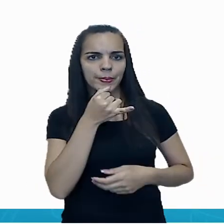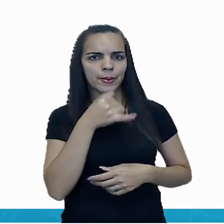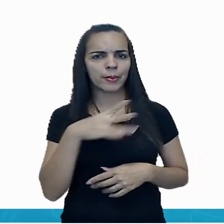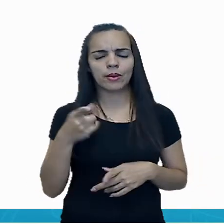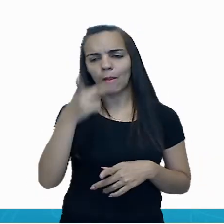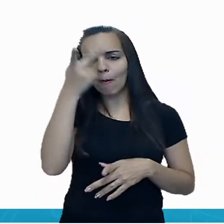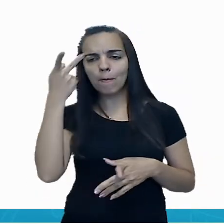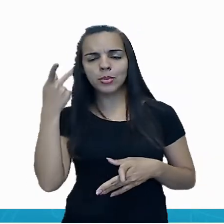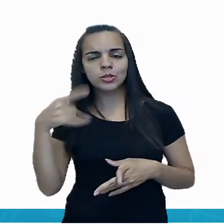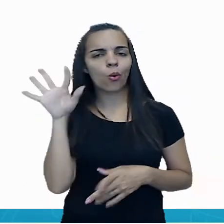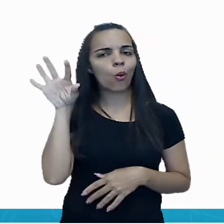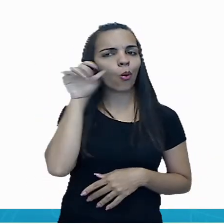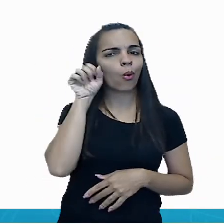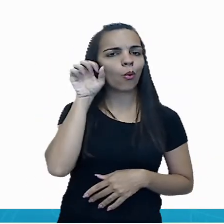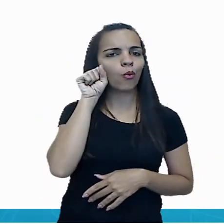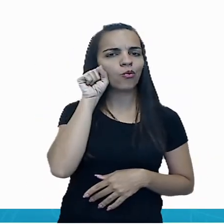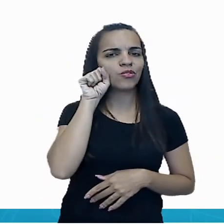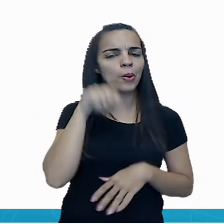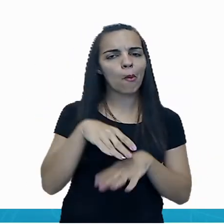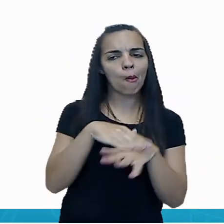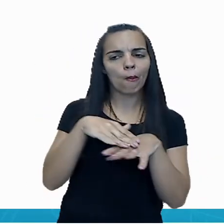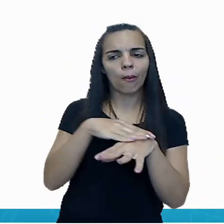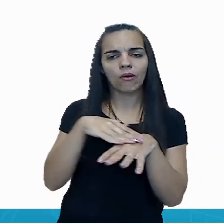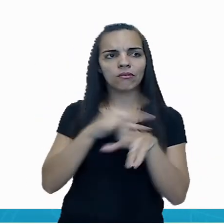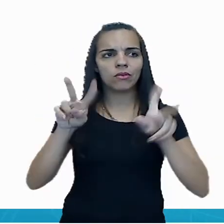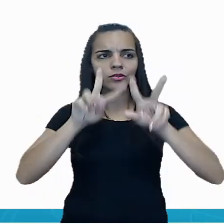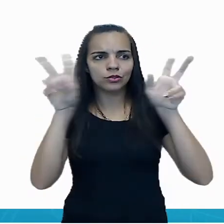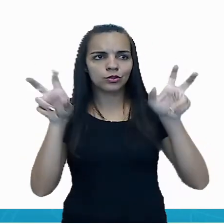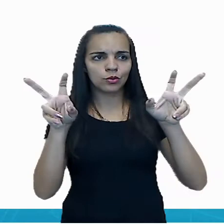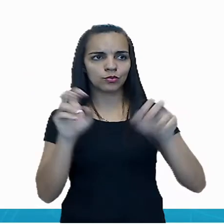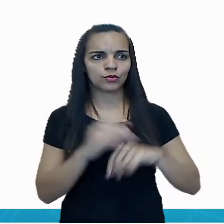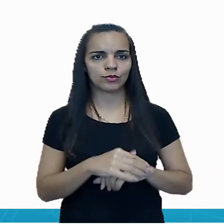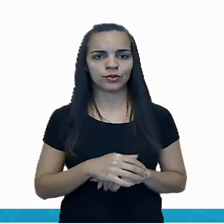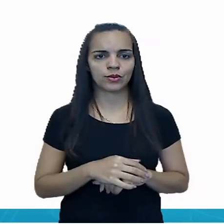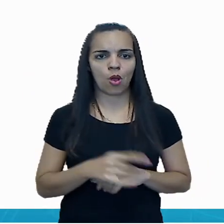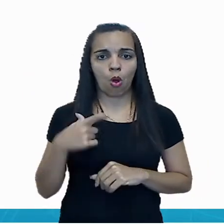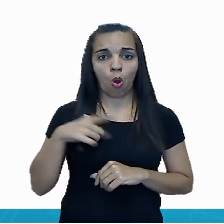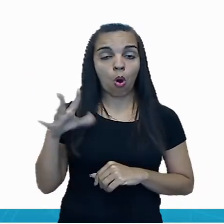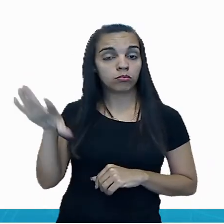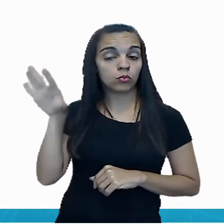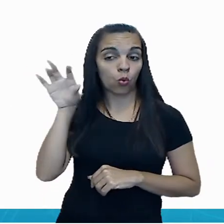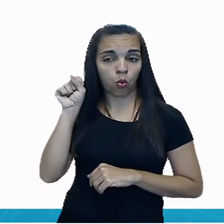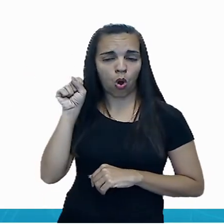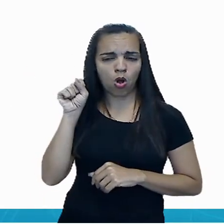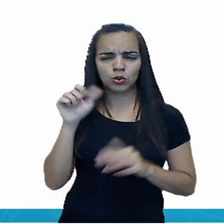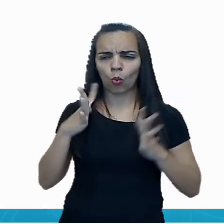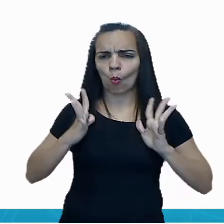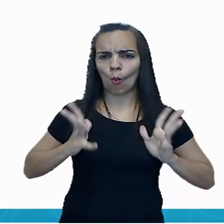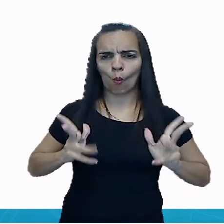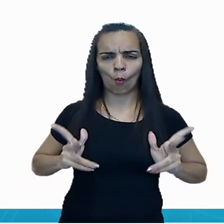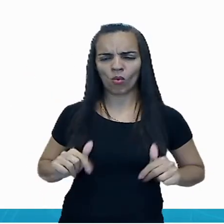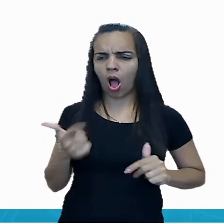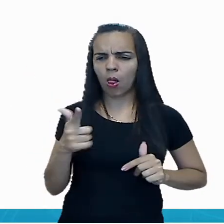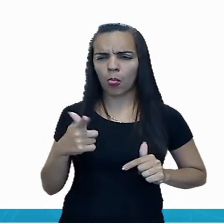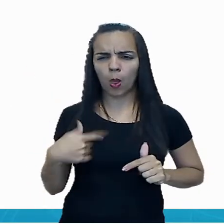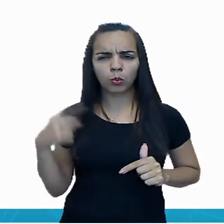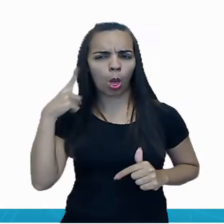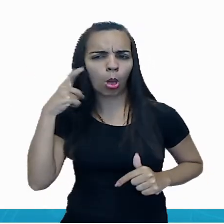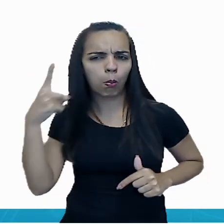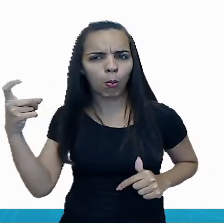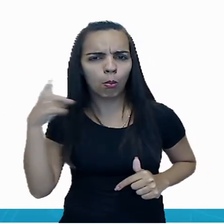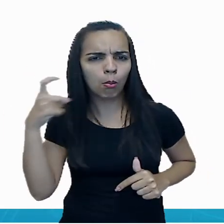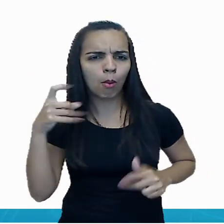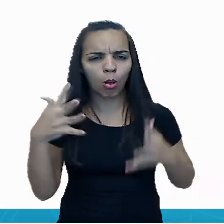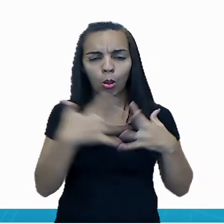ouvir uma conversa sobre o assunto. O áudio é nítido, sem ruídos, né? É uma habilidade totalmente que